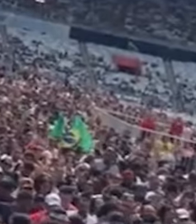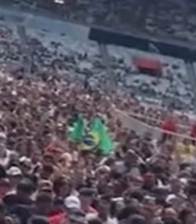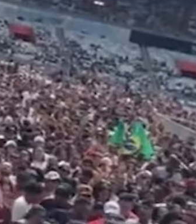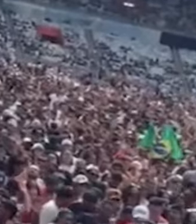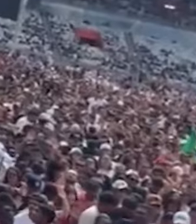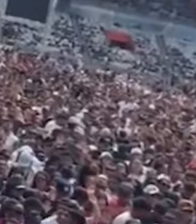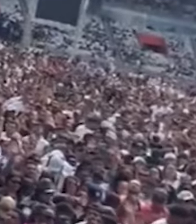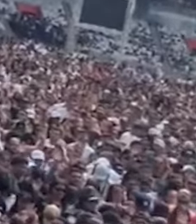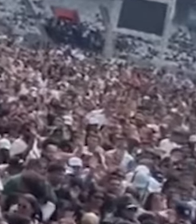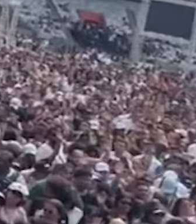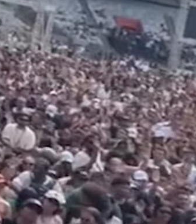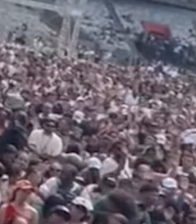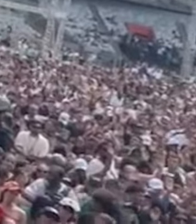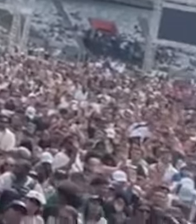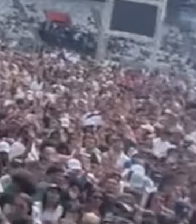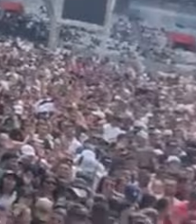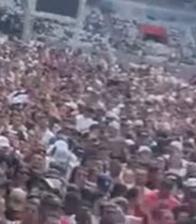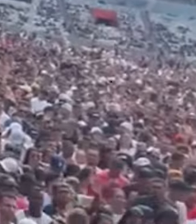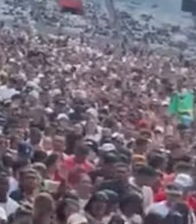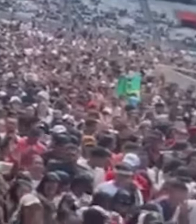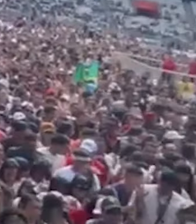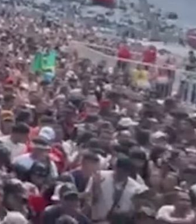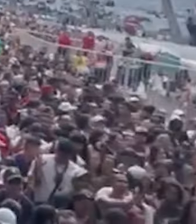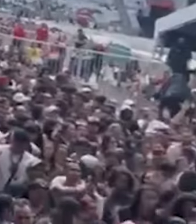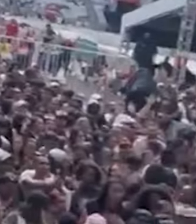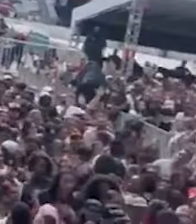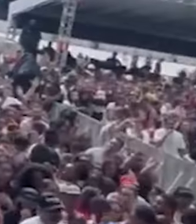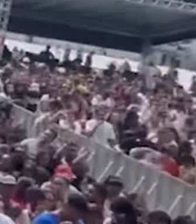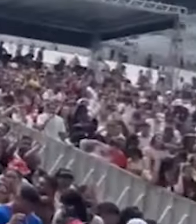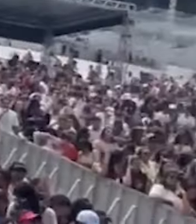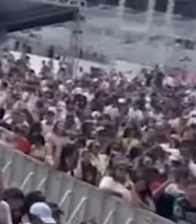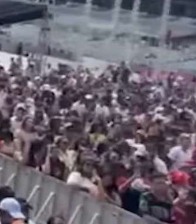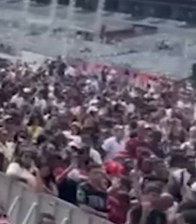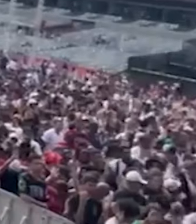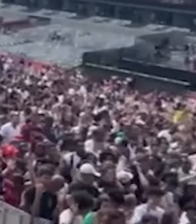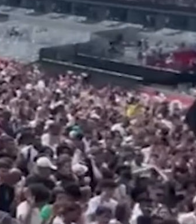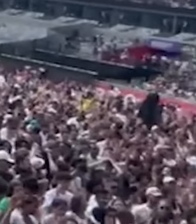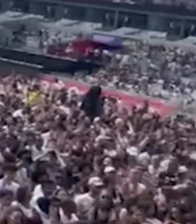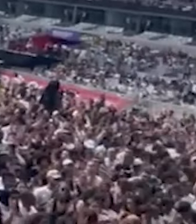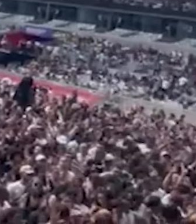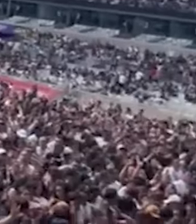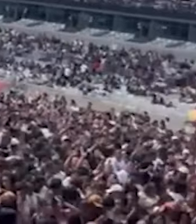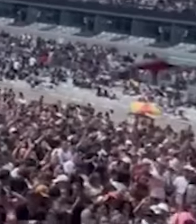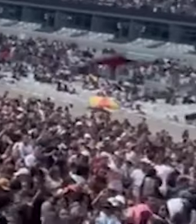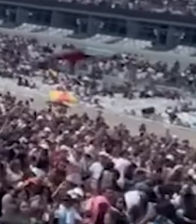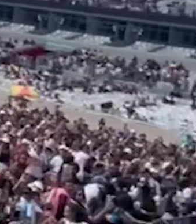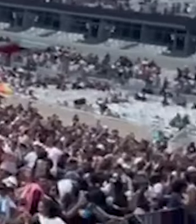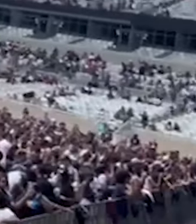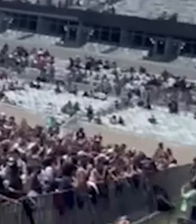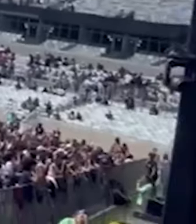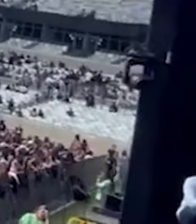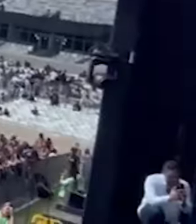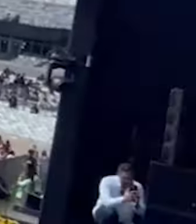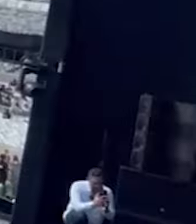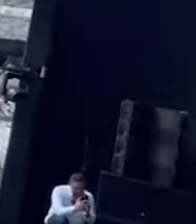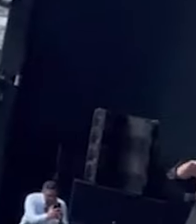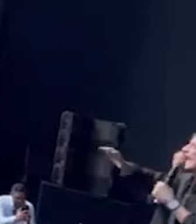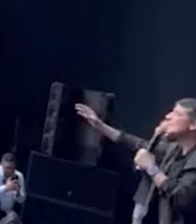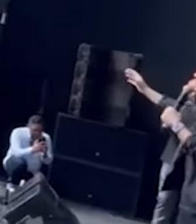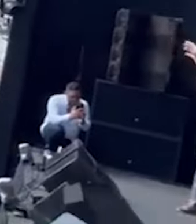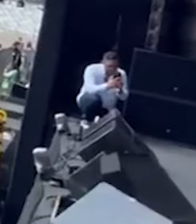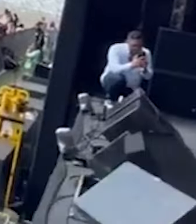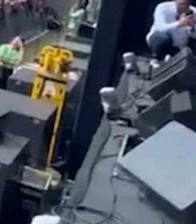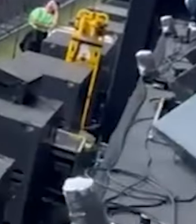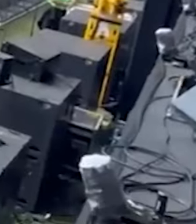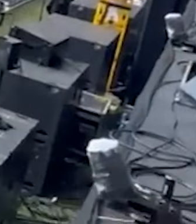nossa gente senhor nós reconhecemos que tem feito muito pelo Brasil o somos meu